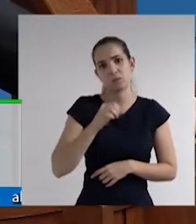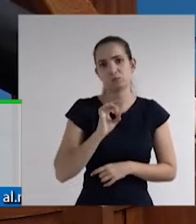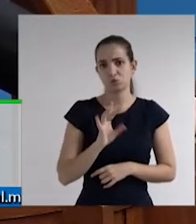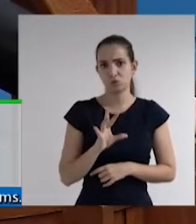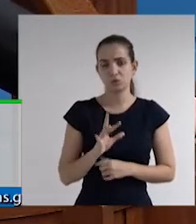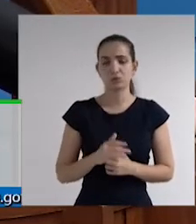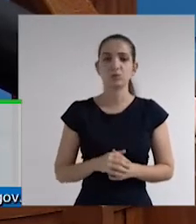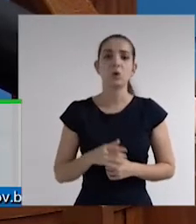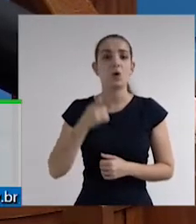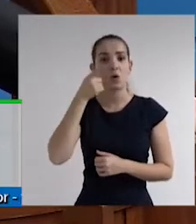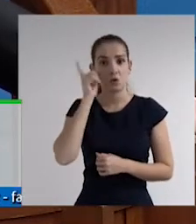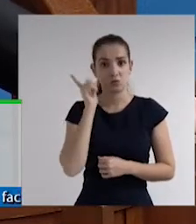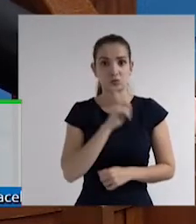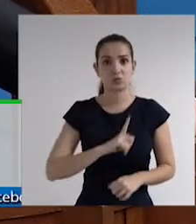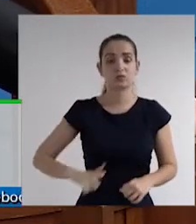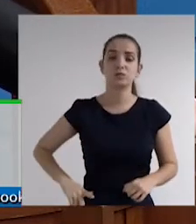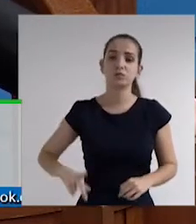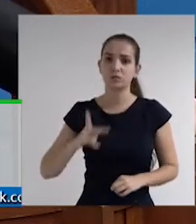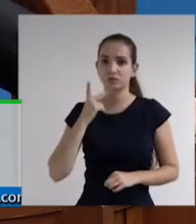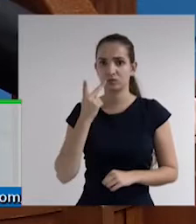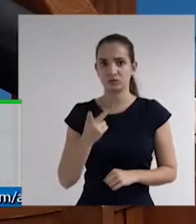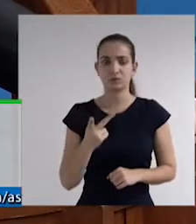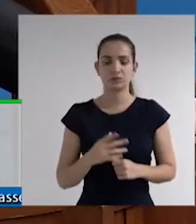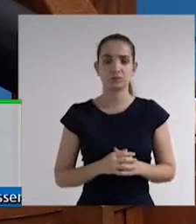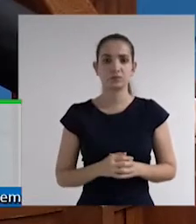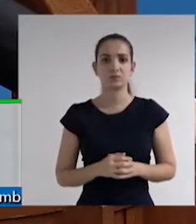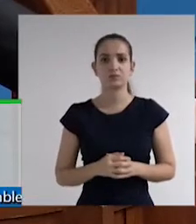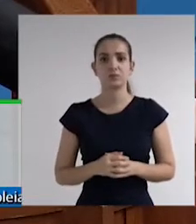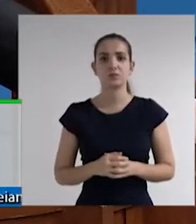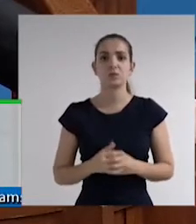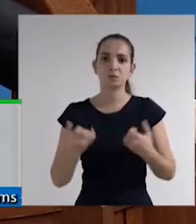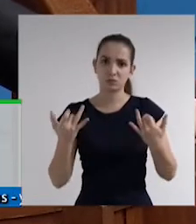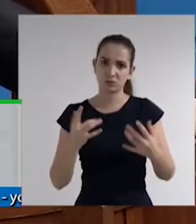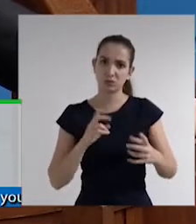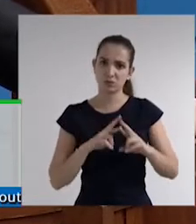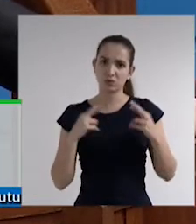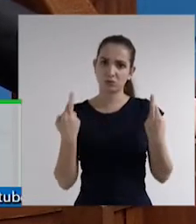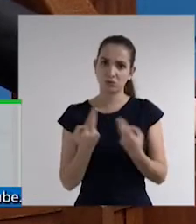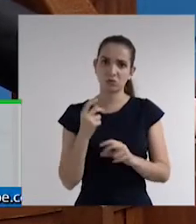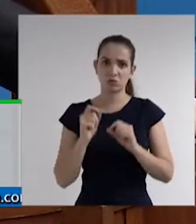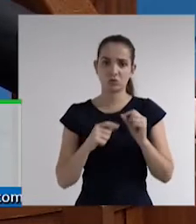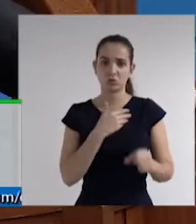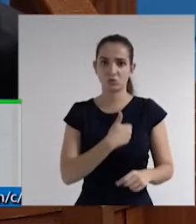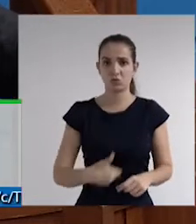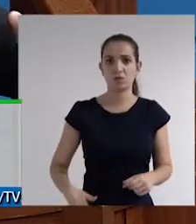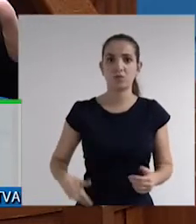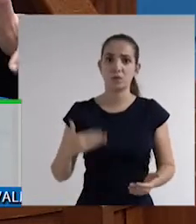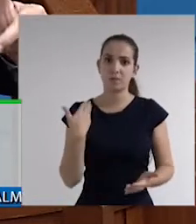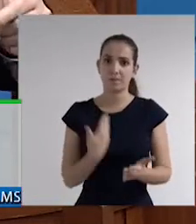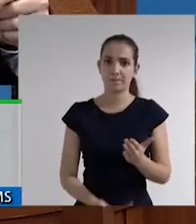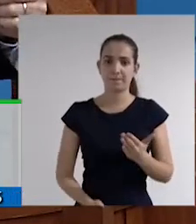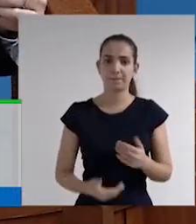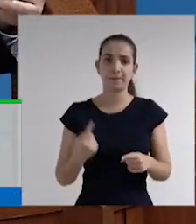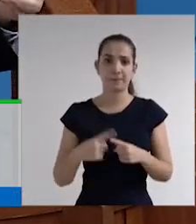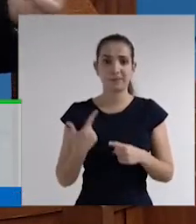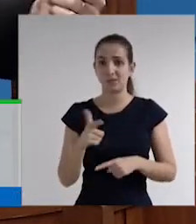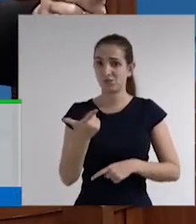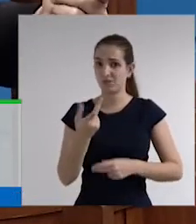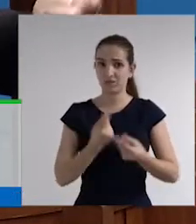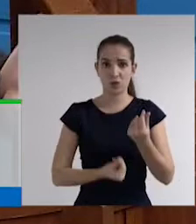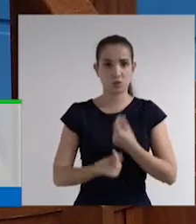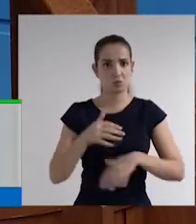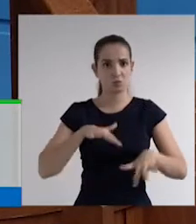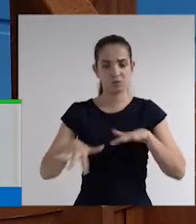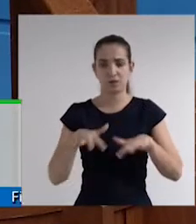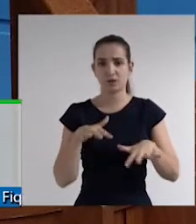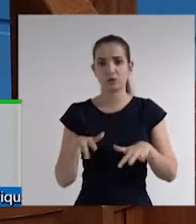ontem o governador falou claramente isso para nós na mesa, que o governo deixou de arrecadar por não ter movimentação